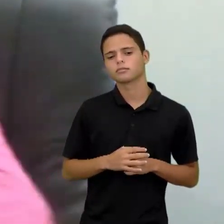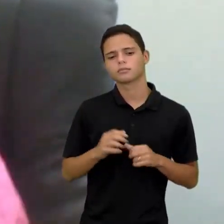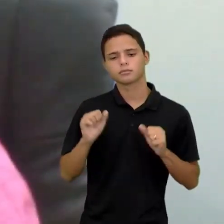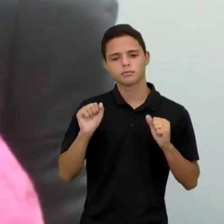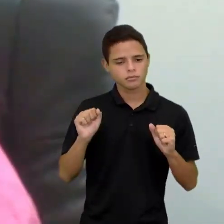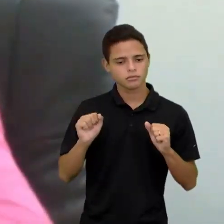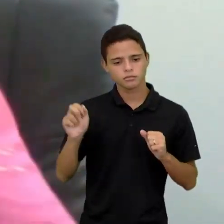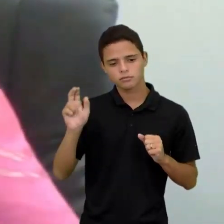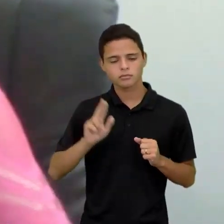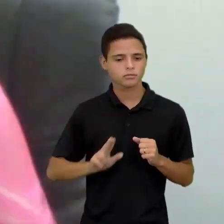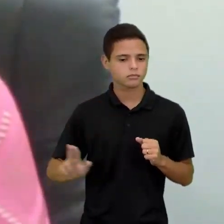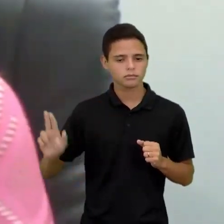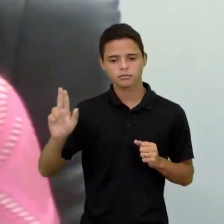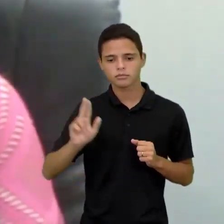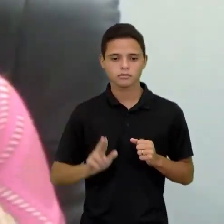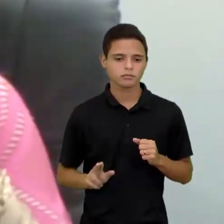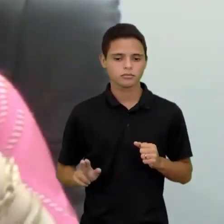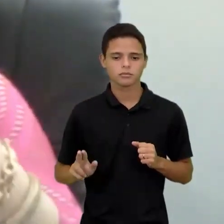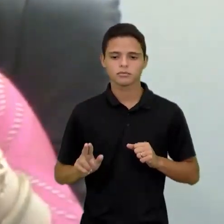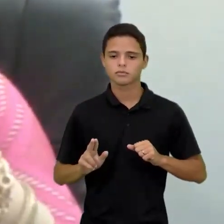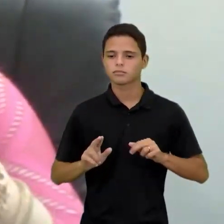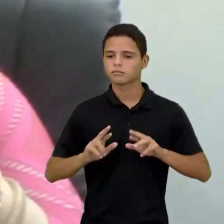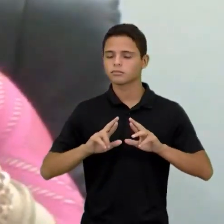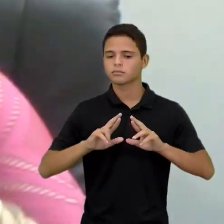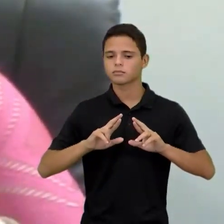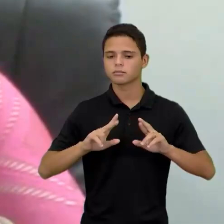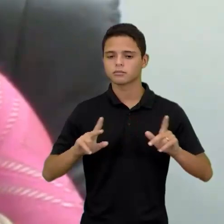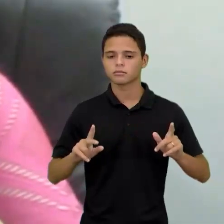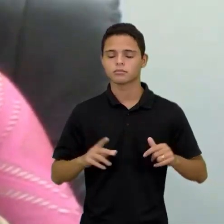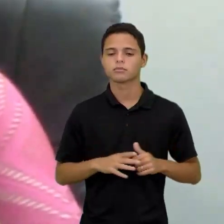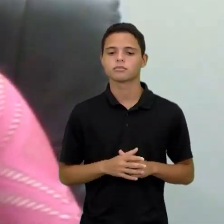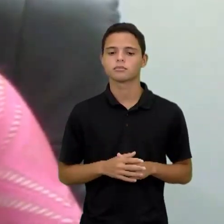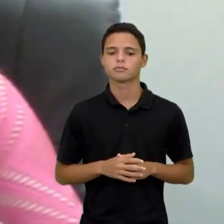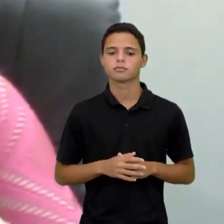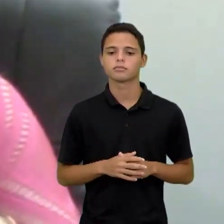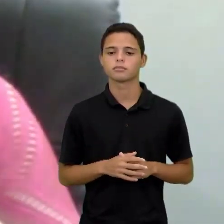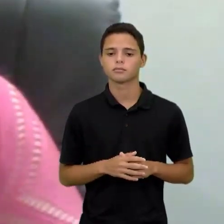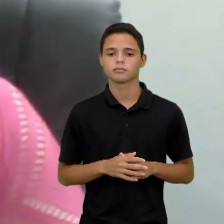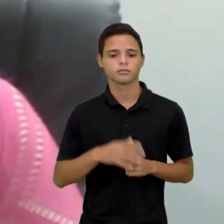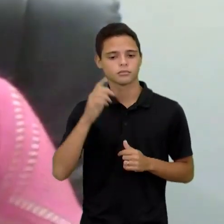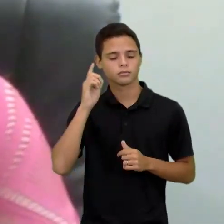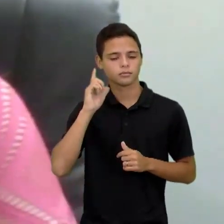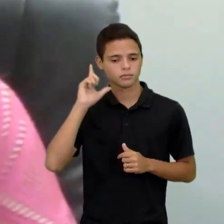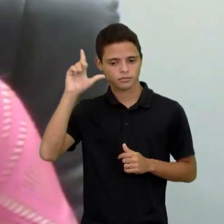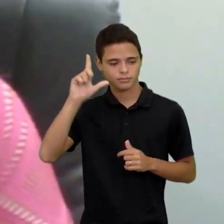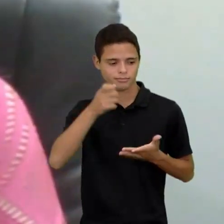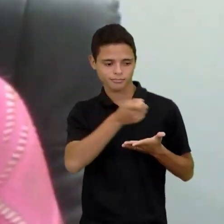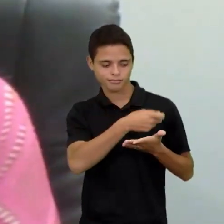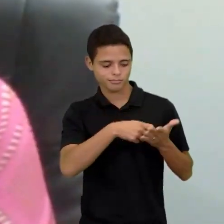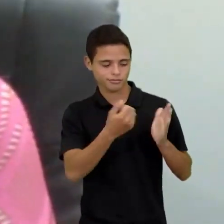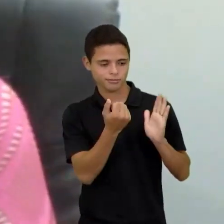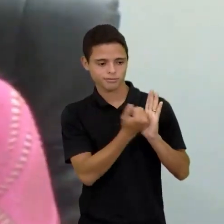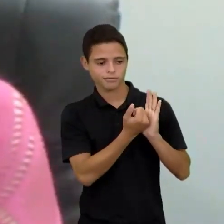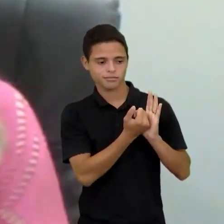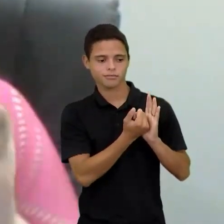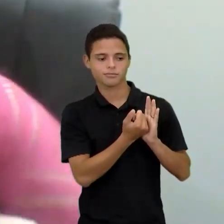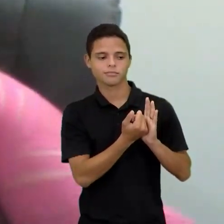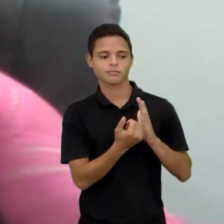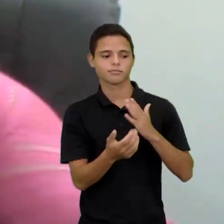colocar a caneta, você pode colocar o que você quiser. E ele marcar o que ele precisa, tá